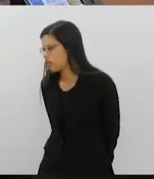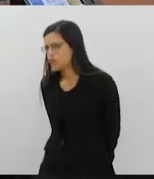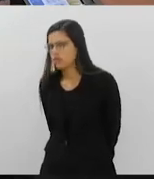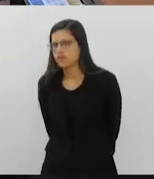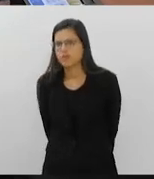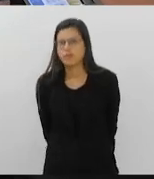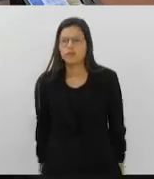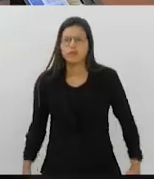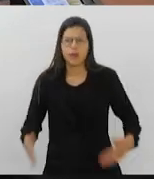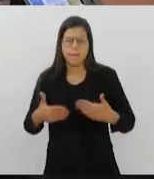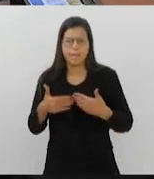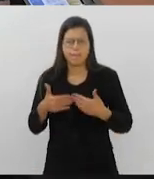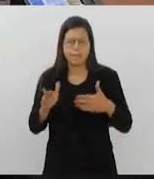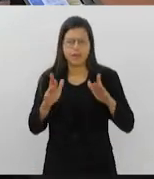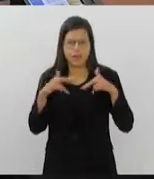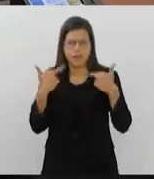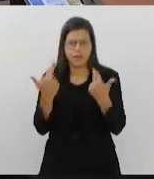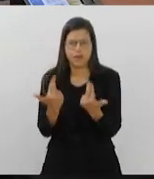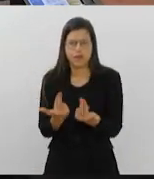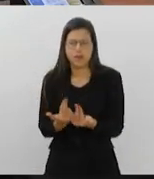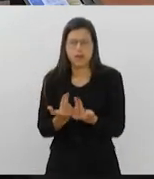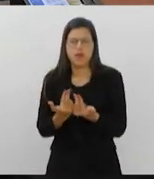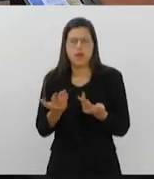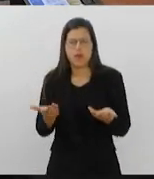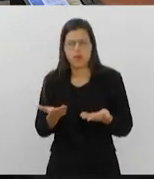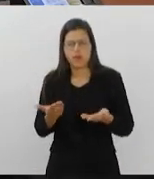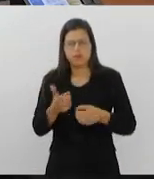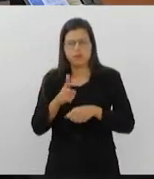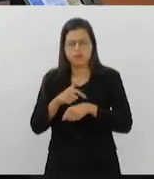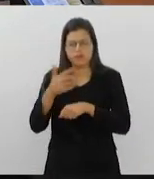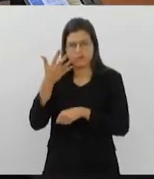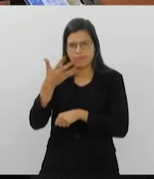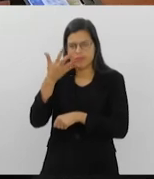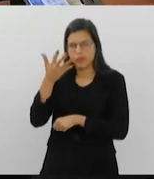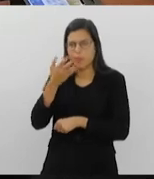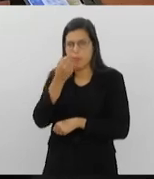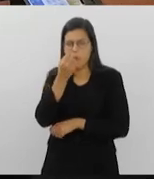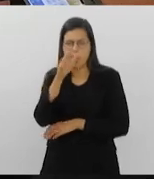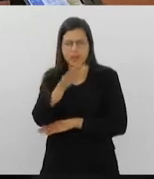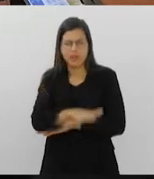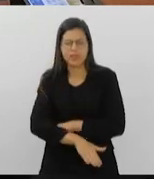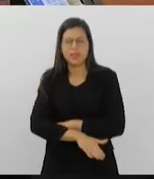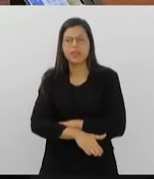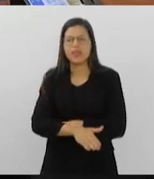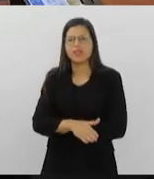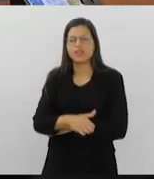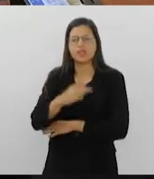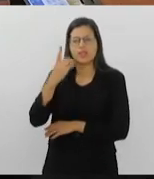Está reaberta a sessão, passa-se a ordem do dia. Boa tarde, senhoras e senhores deputados,